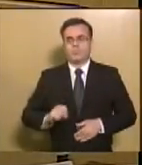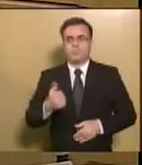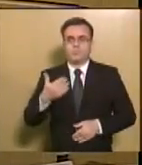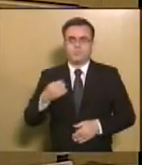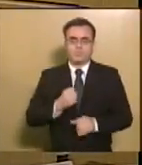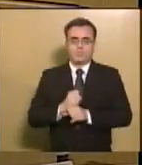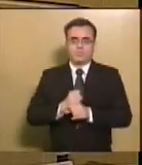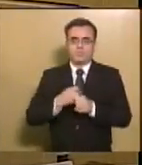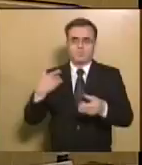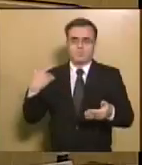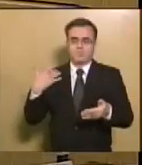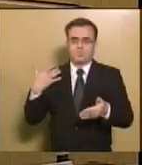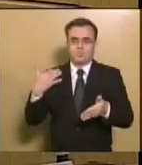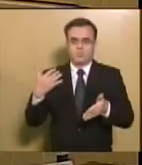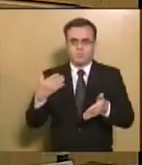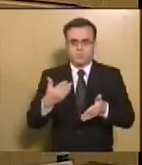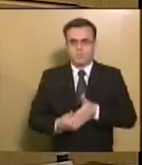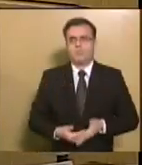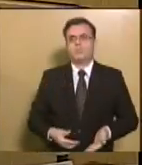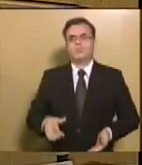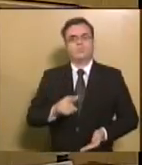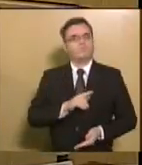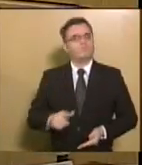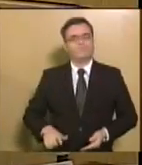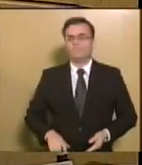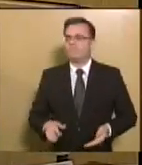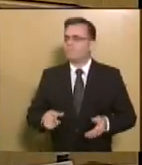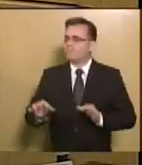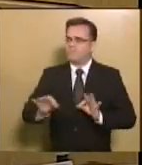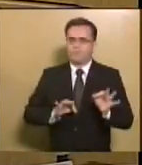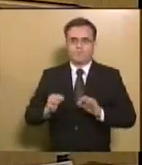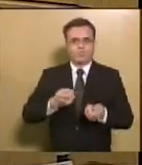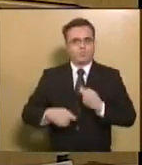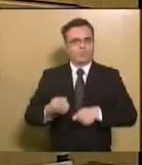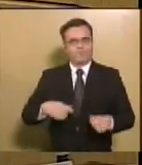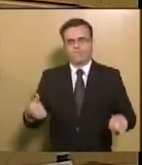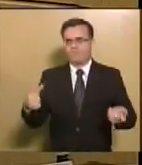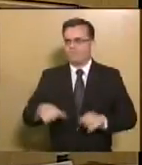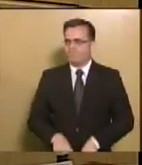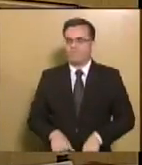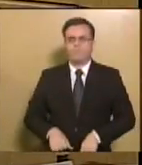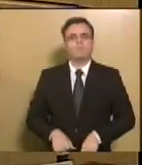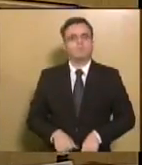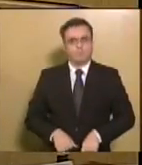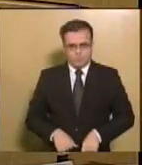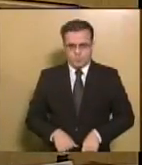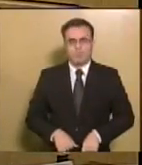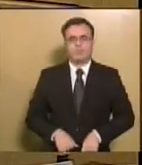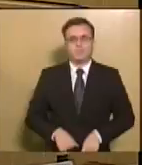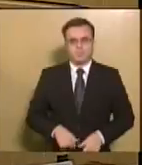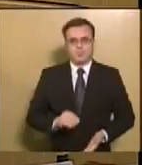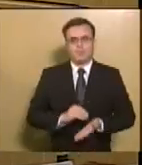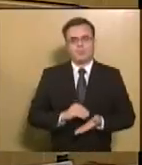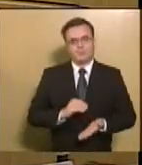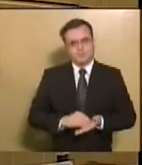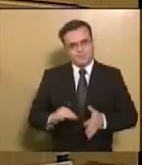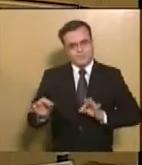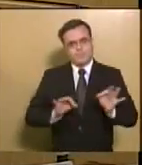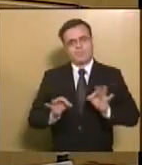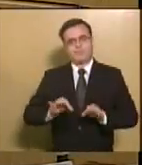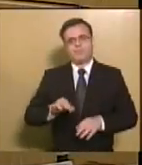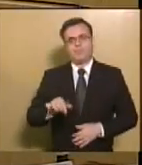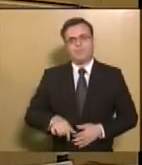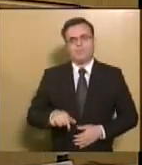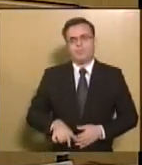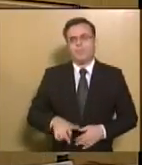10 anos e disseram: governança pública sem precedentes, uma crise de governabilidade. Ou seja, precisamos então